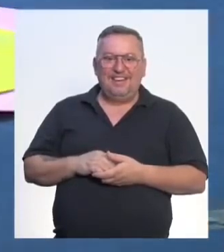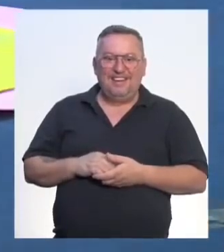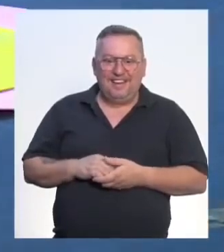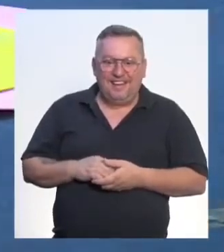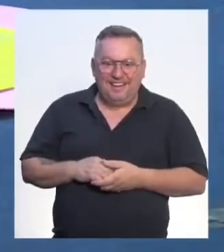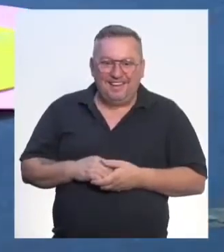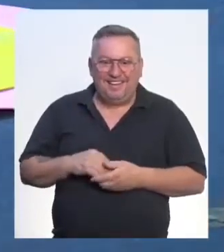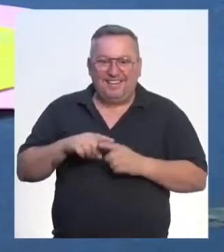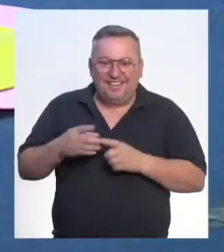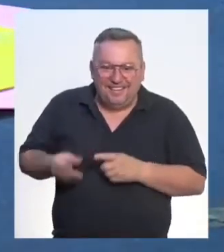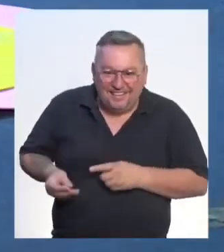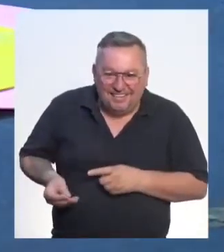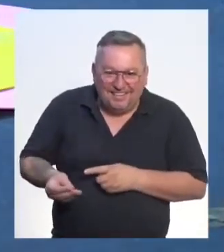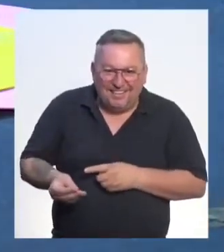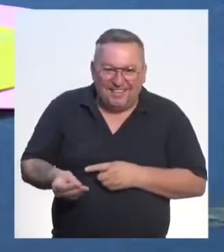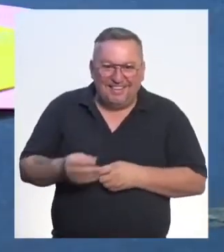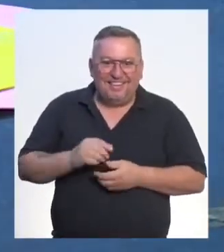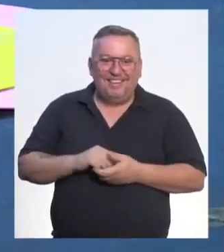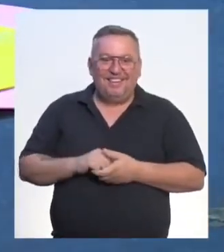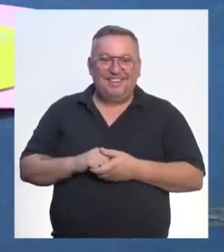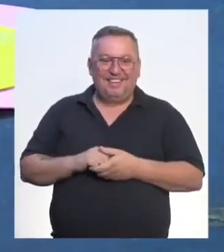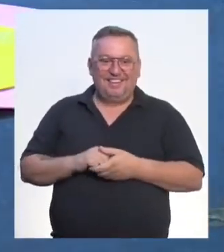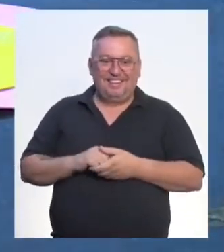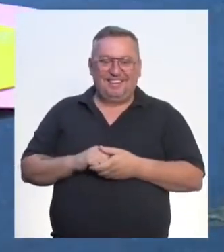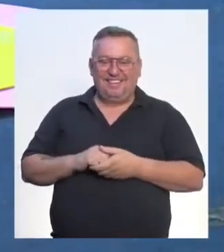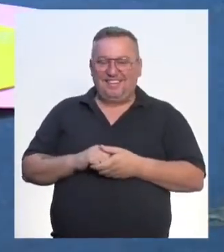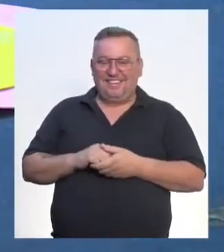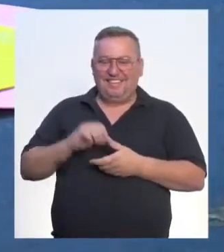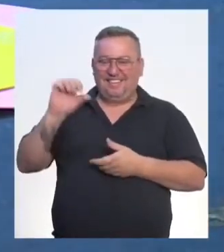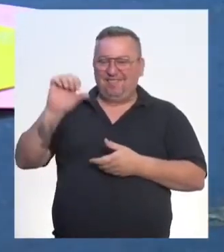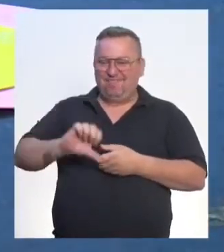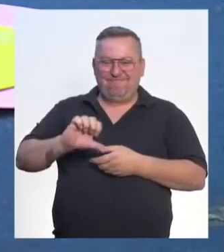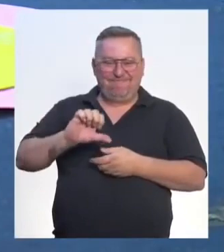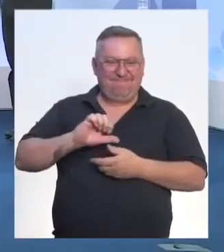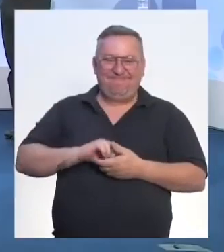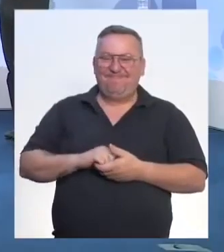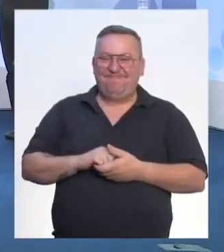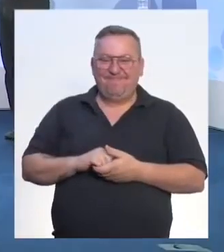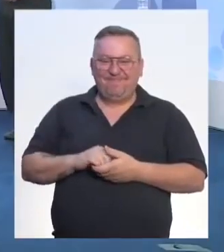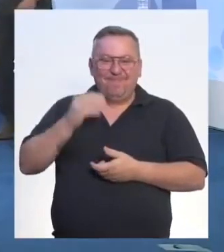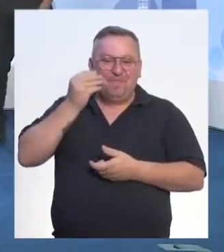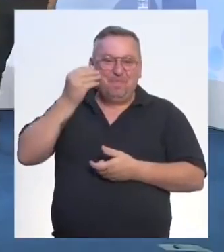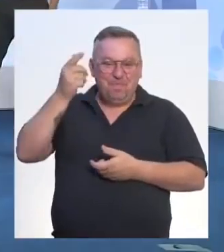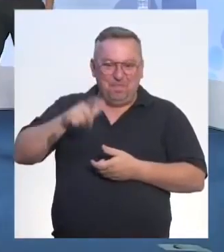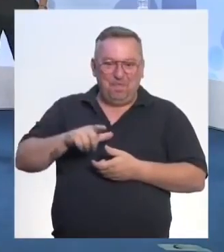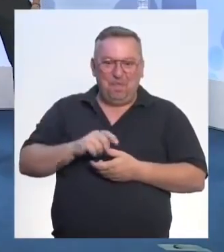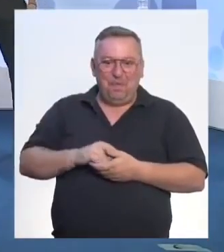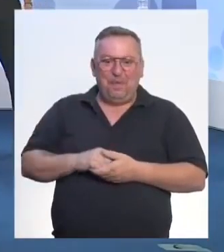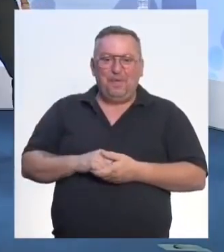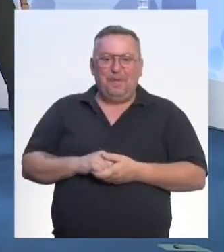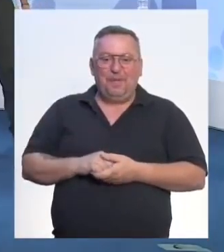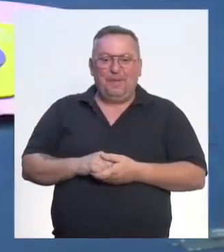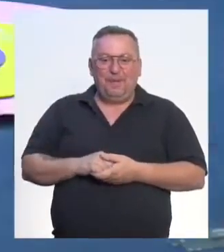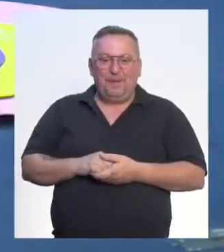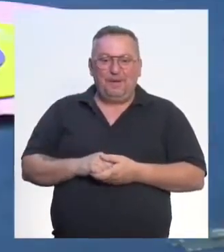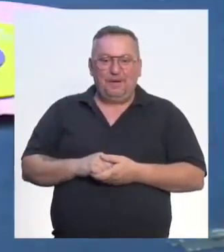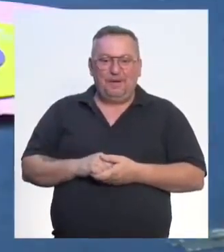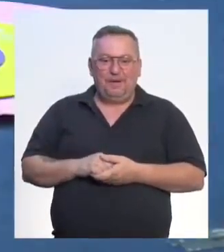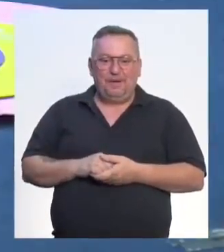Desinclina, Jonas. Ah, que droga. Fora. Vamos tentar de novo. Ai,